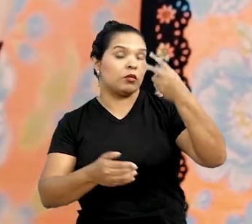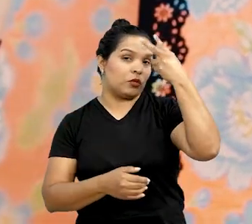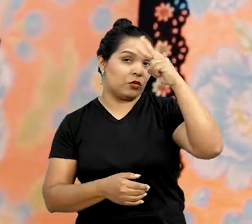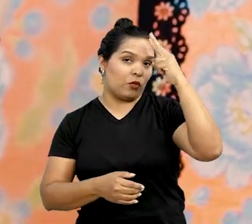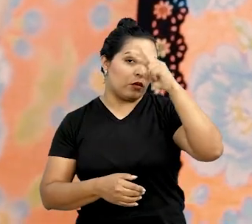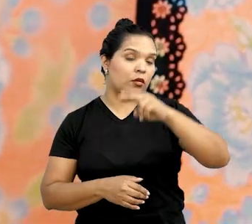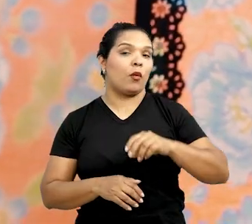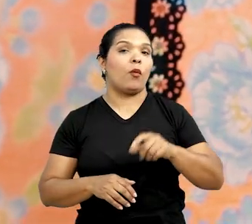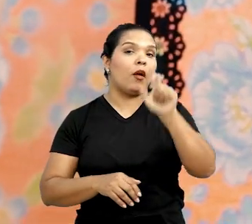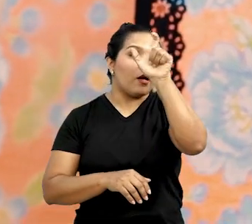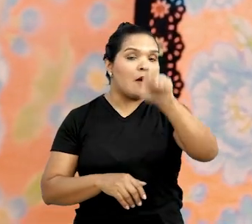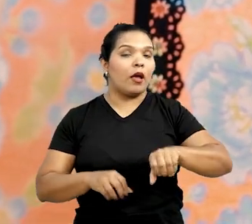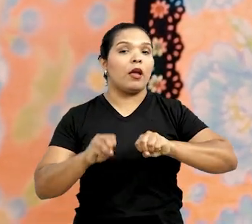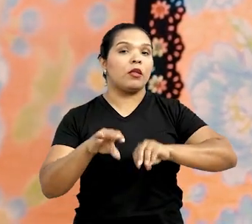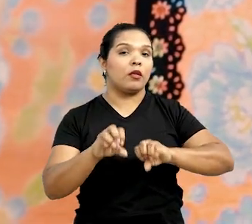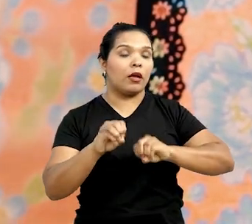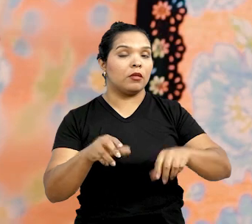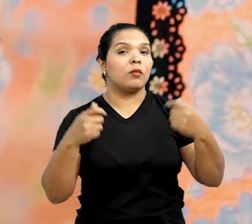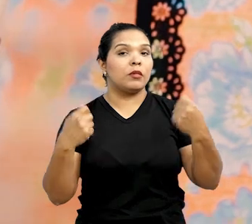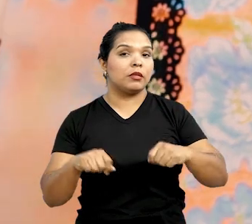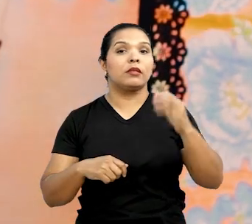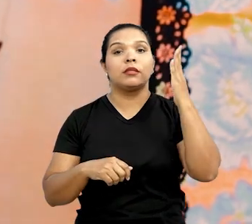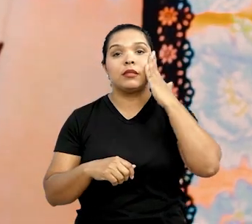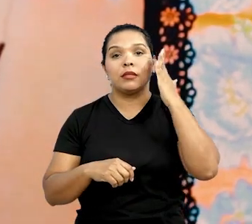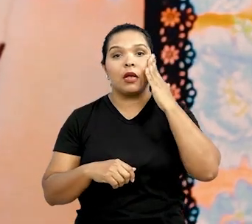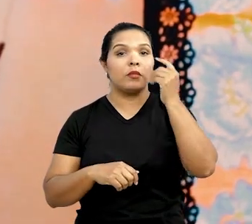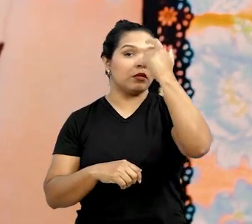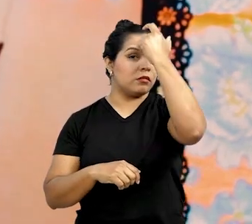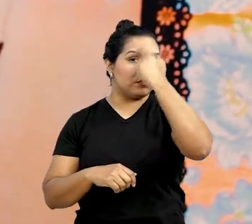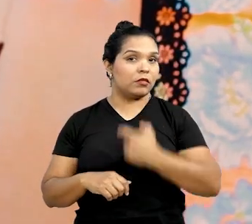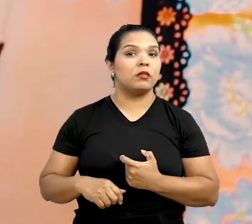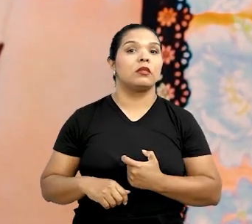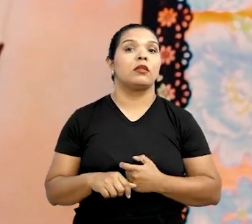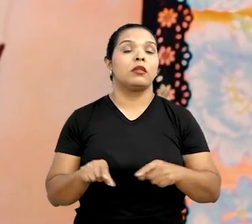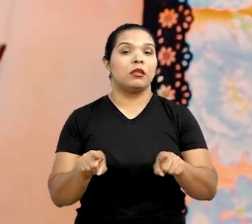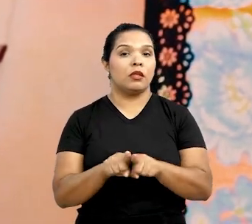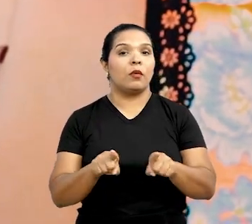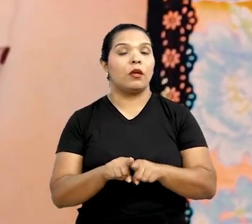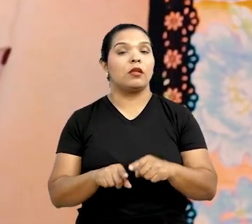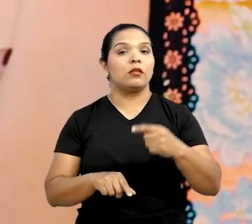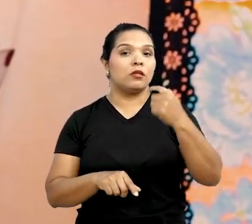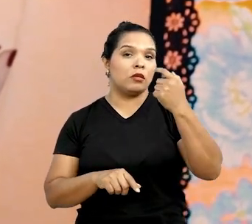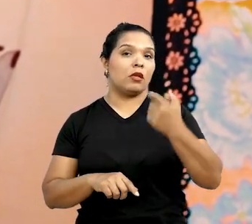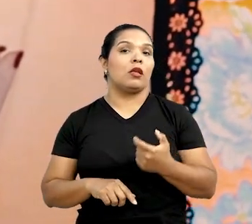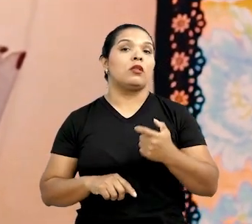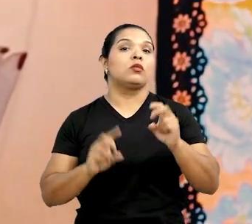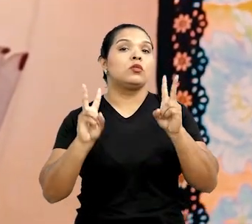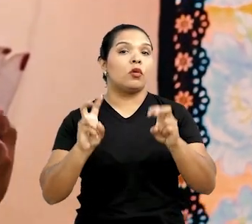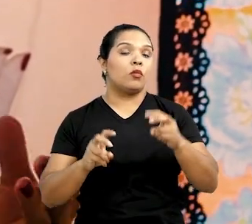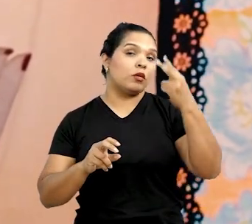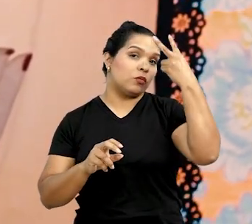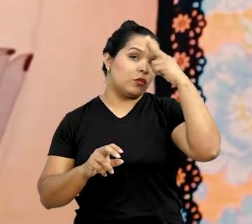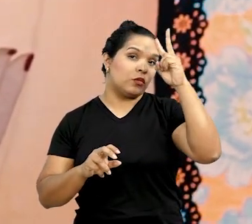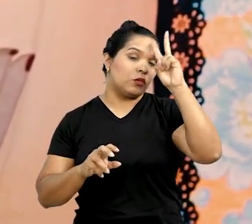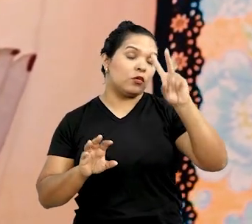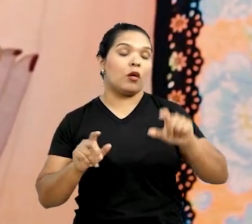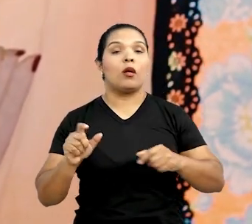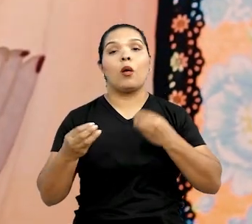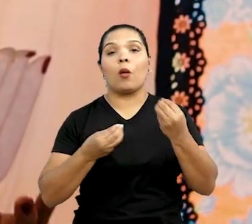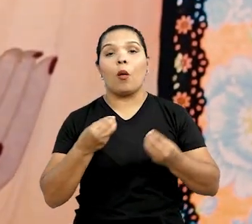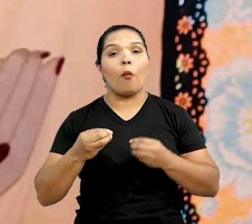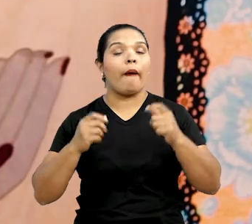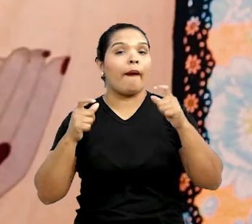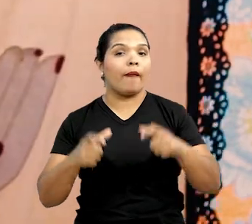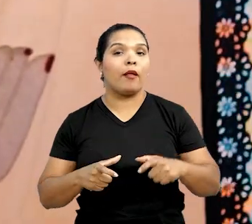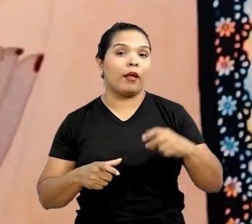históricos. Então, o educador, ele precisa aprender sobre si, ele precisa aprender sobre a sua história, o lugar onde ele pisa, a história desse